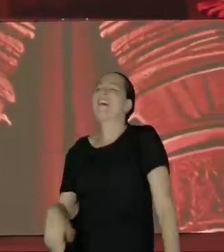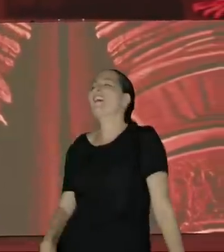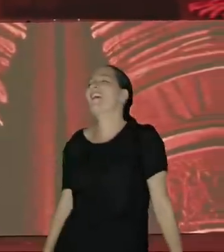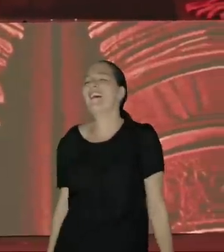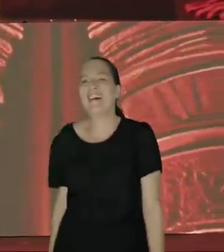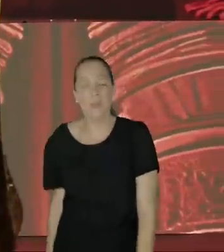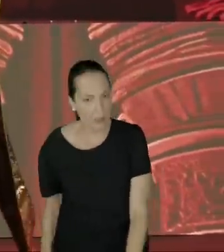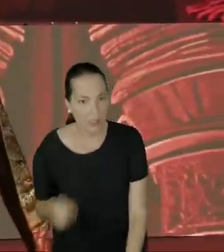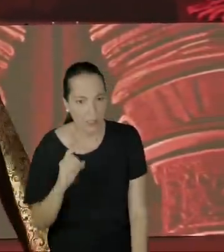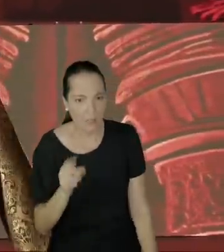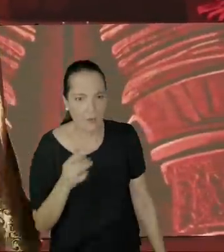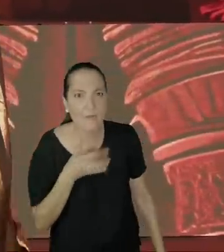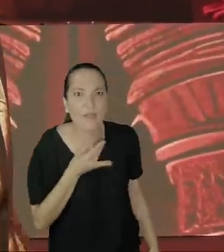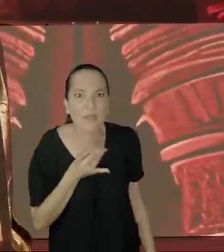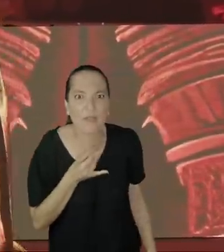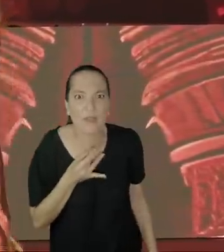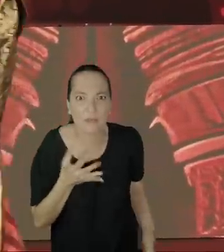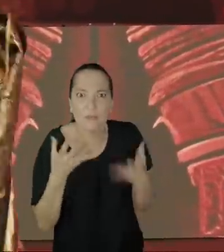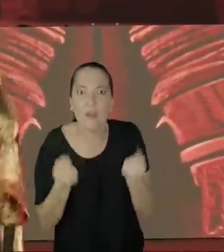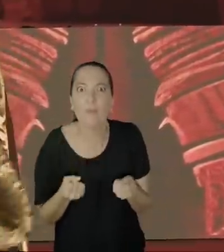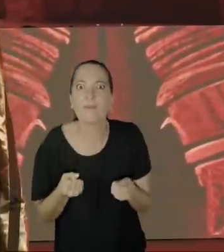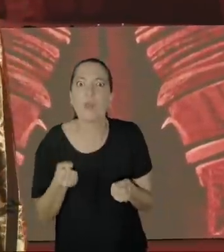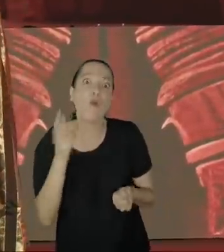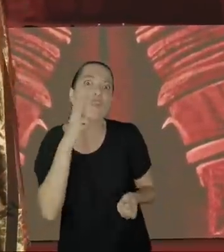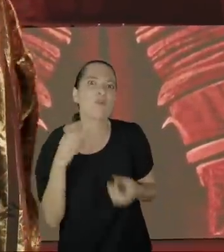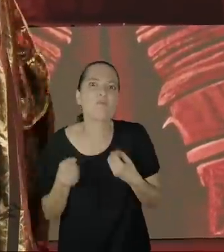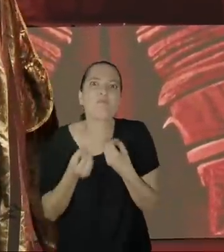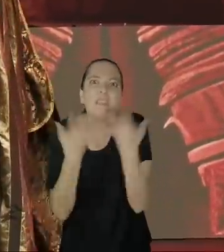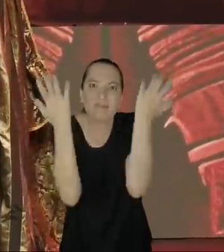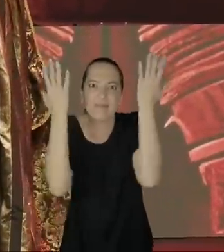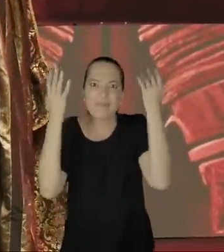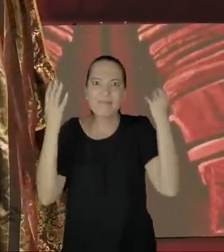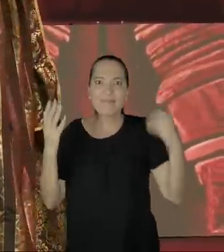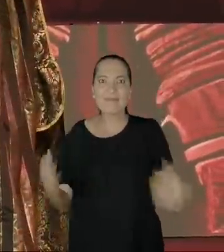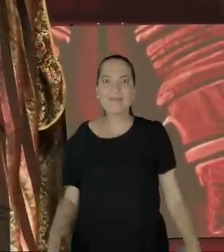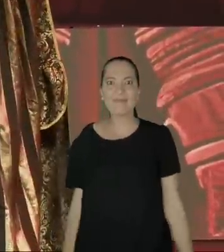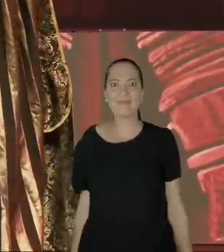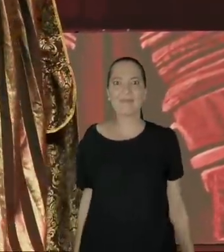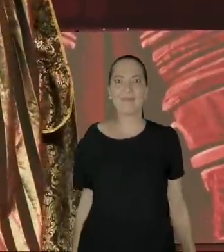Está com sede? Vamos, prove do meu vinho!